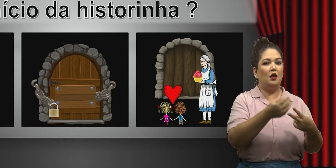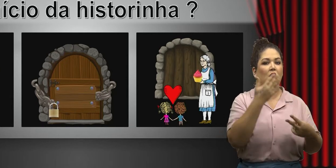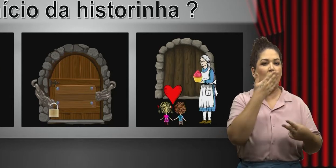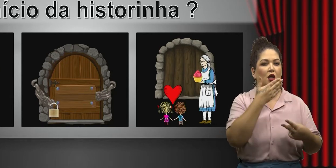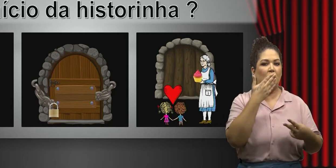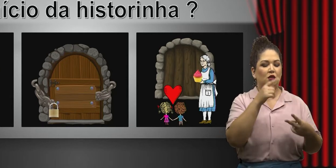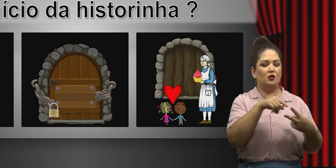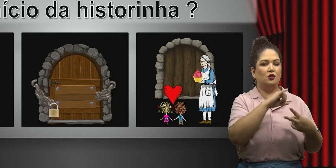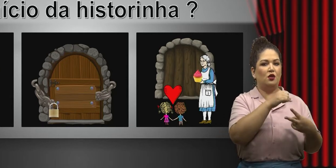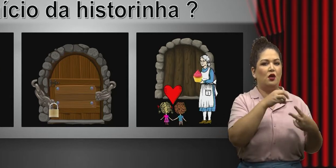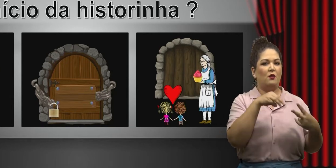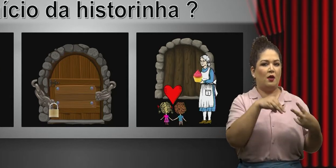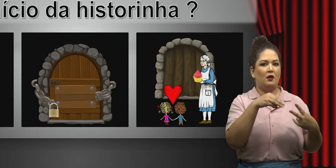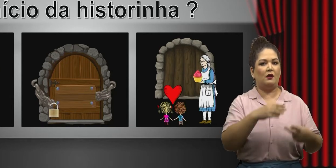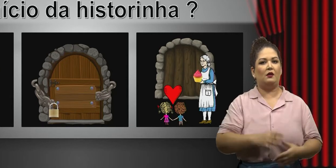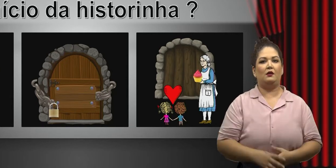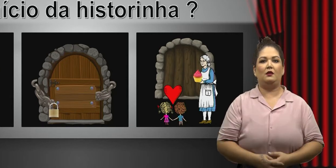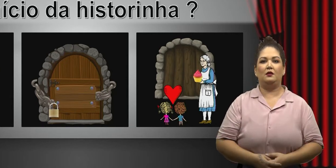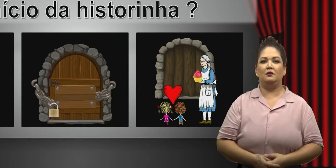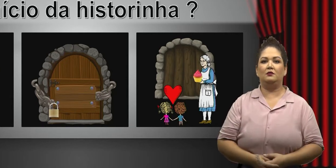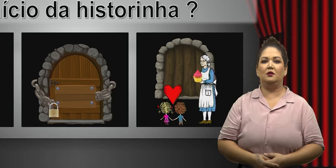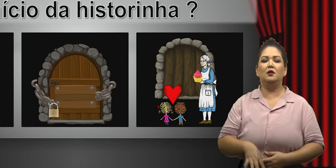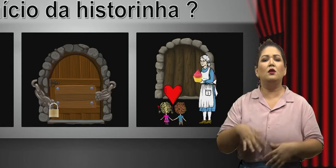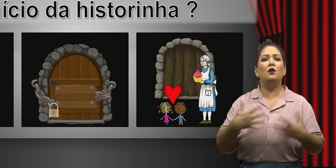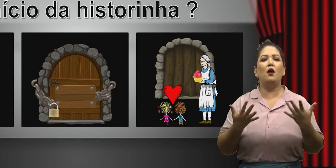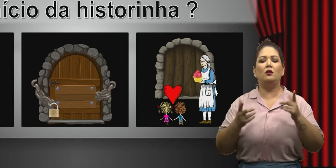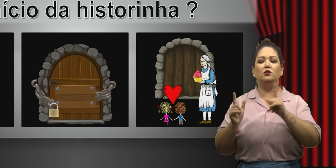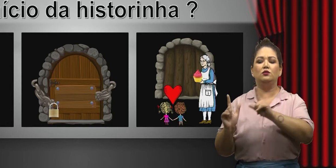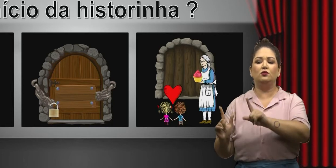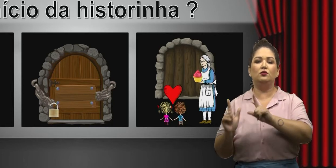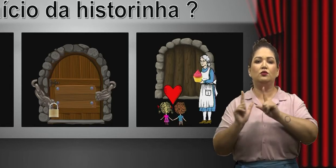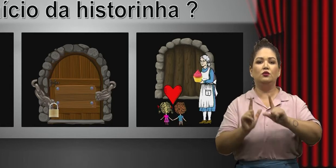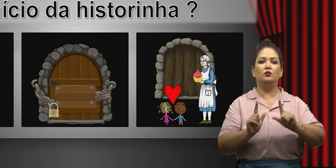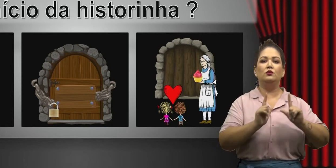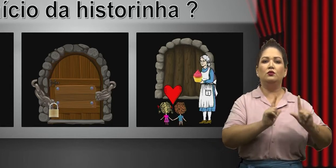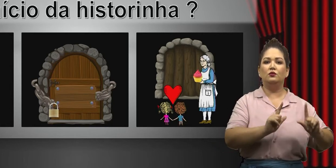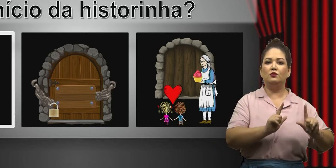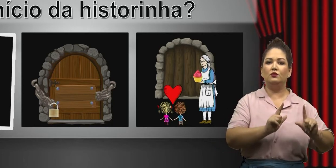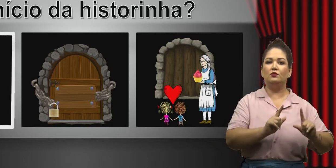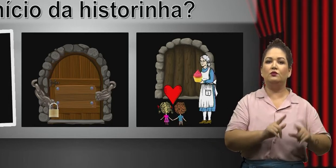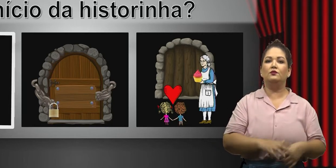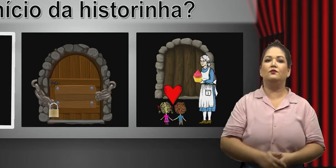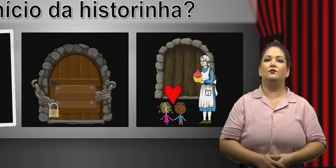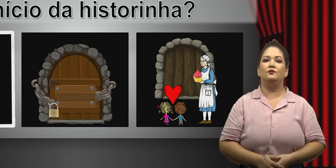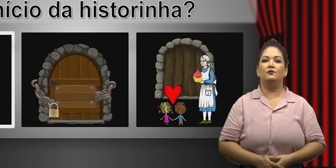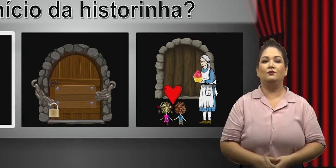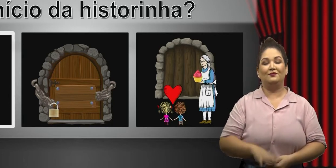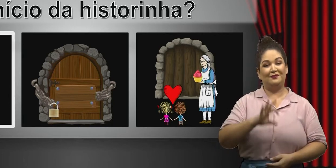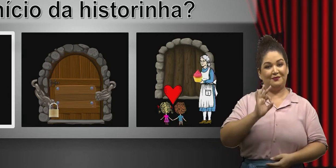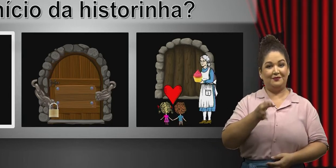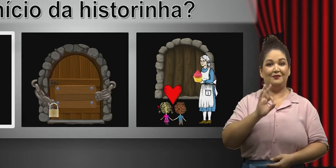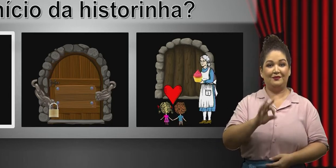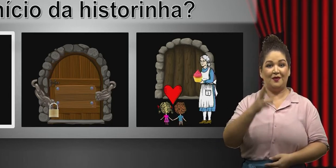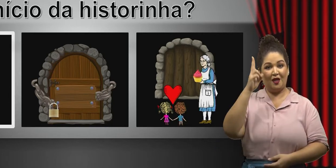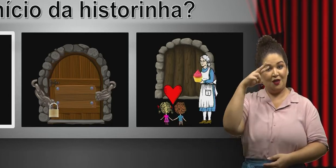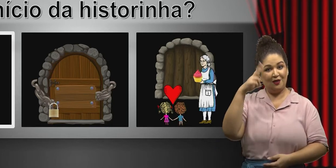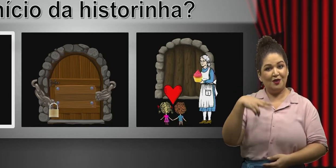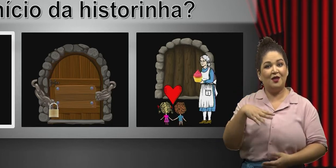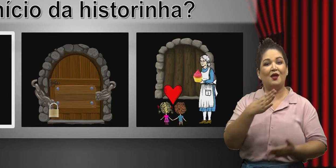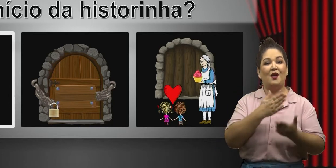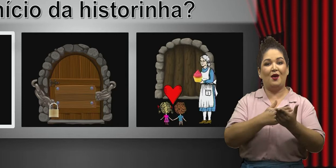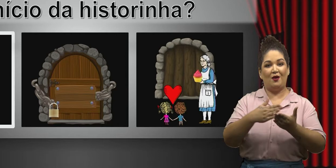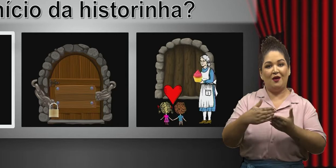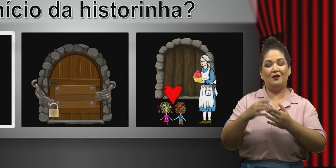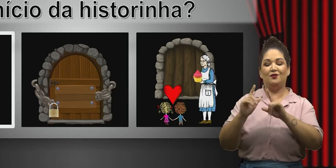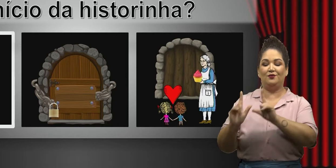oferecendo doce para João e Maria? Vamos lá identificar? A nossa historinha iniciou